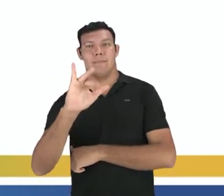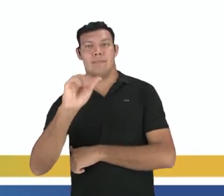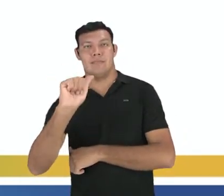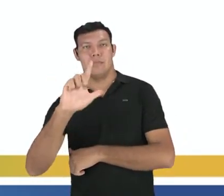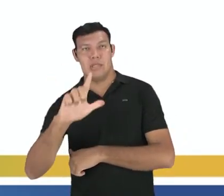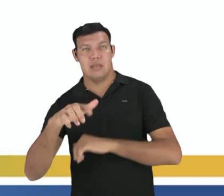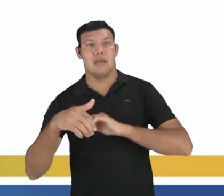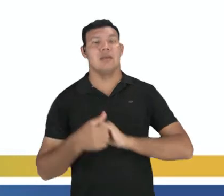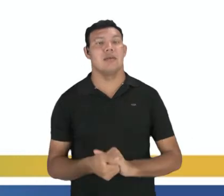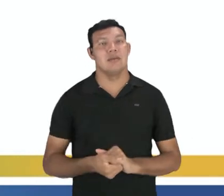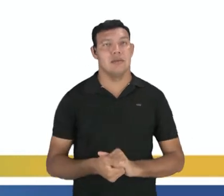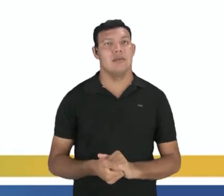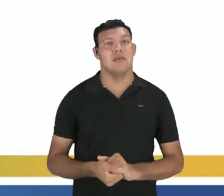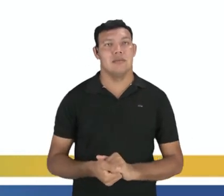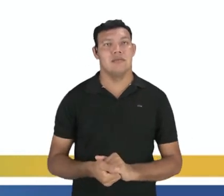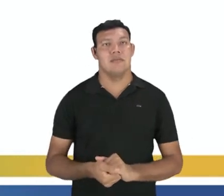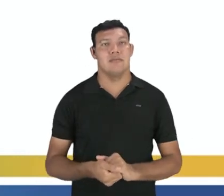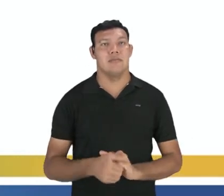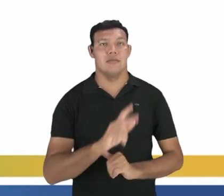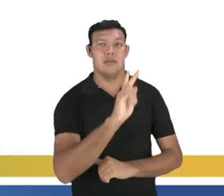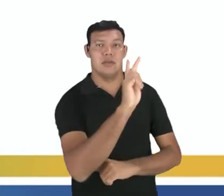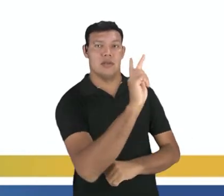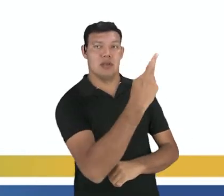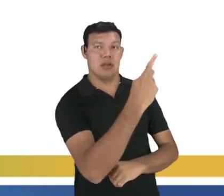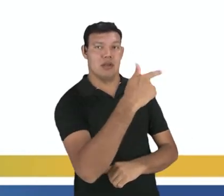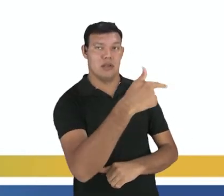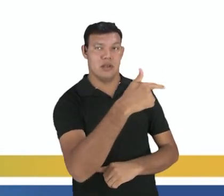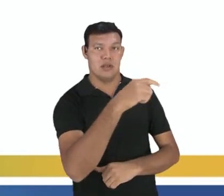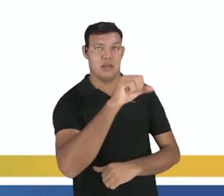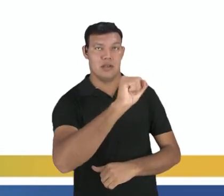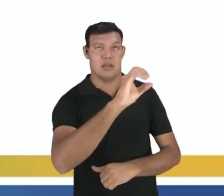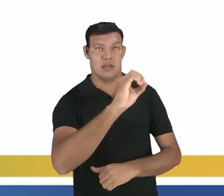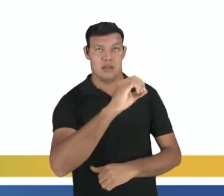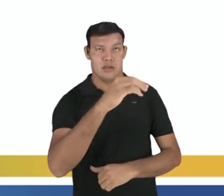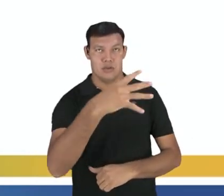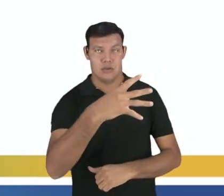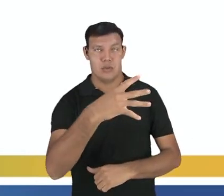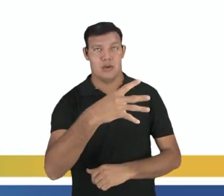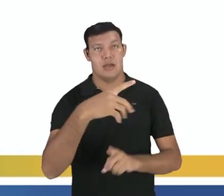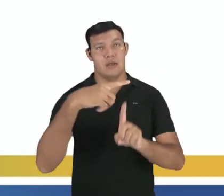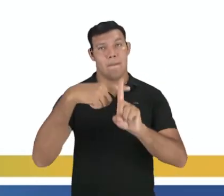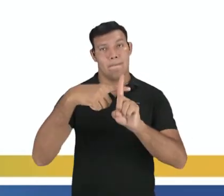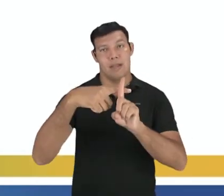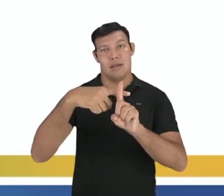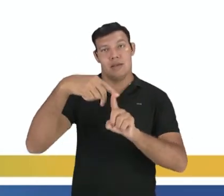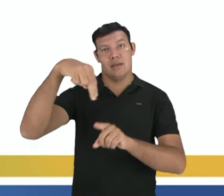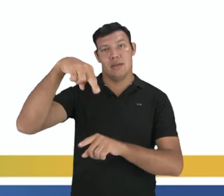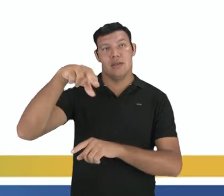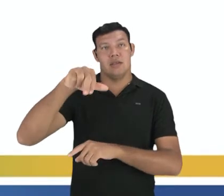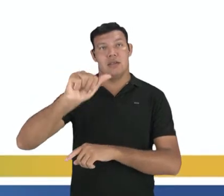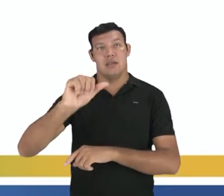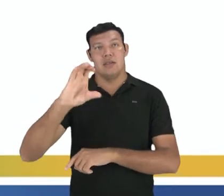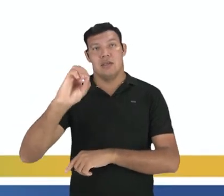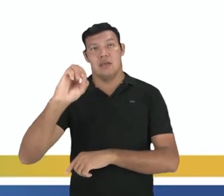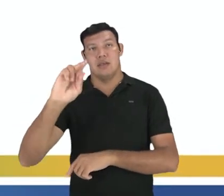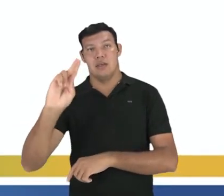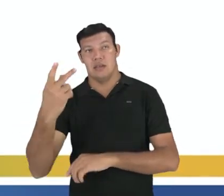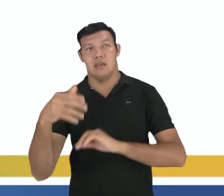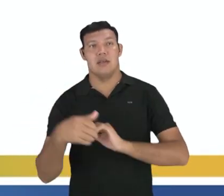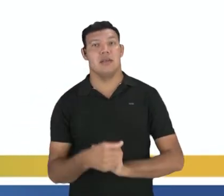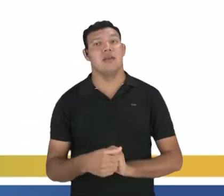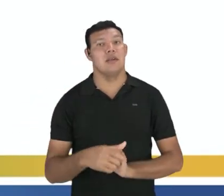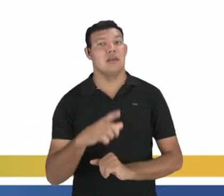observar aqui no exemplo, ó, aqui a gente tem o ácido e aqui a gente tem a base. Vamos ver a quantidade de H+? Então, a gente tem